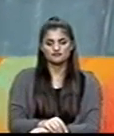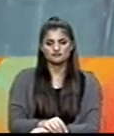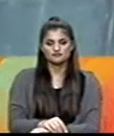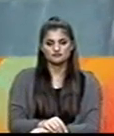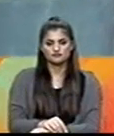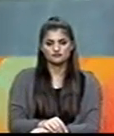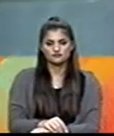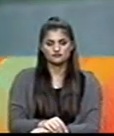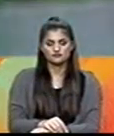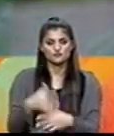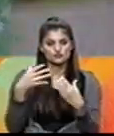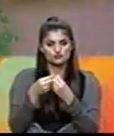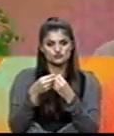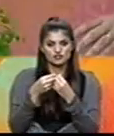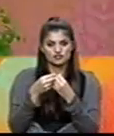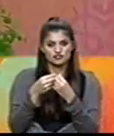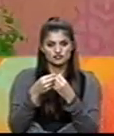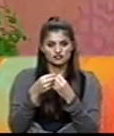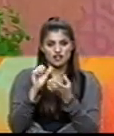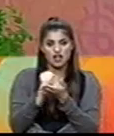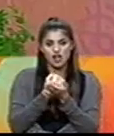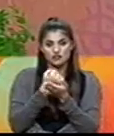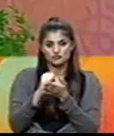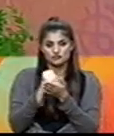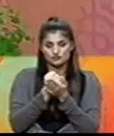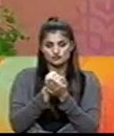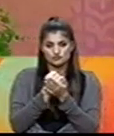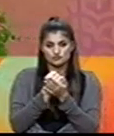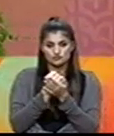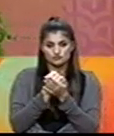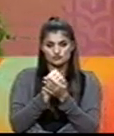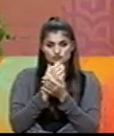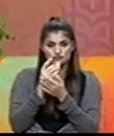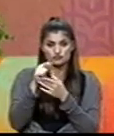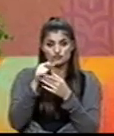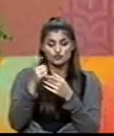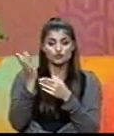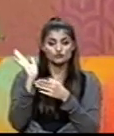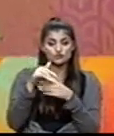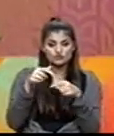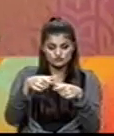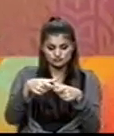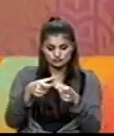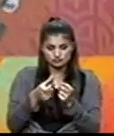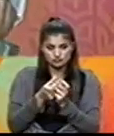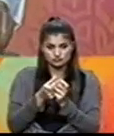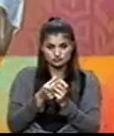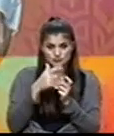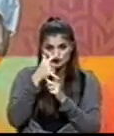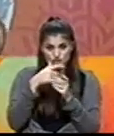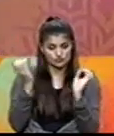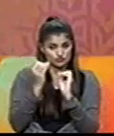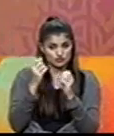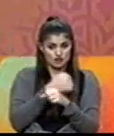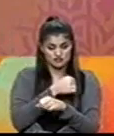Eu coloquei nos aros. Já trouxe feitos de casa, assim, estes aros aqui, mas compreendo que as pessoas não tenham aros em casa.